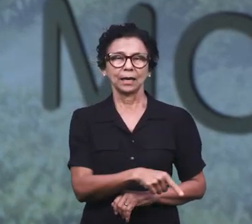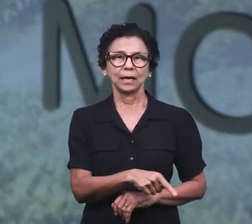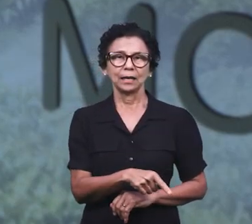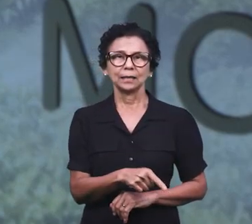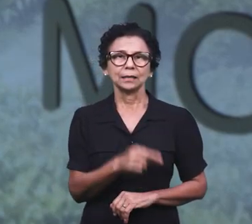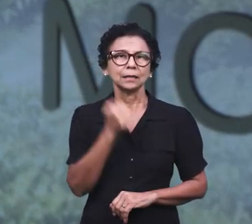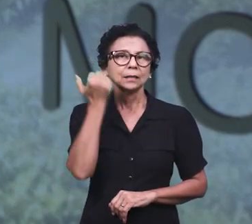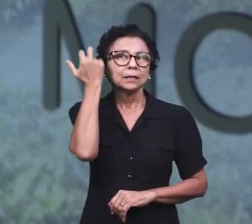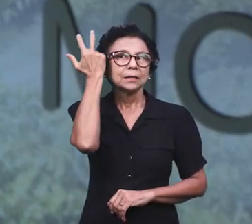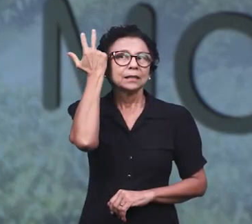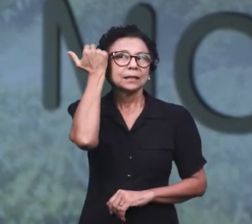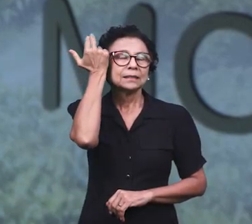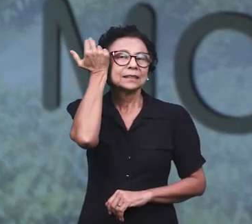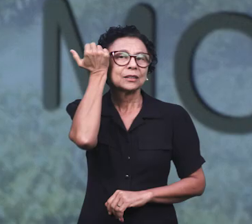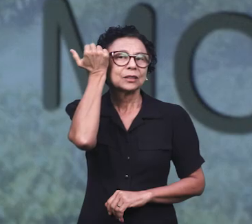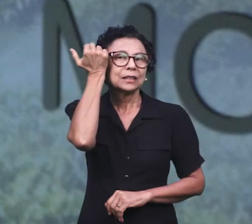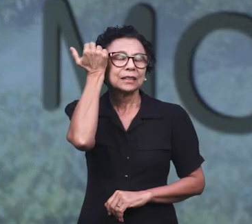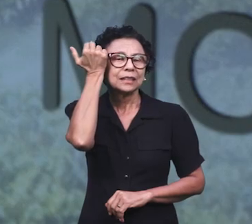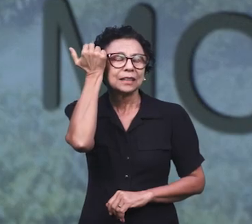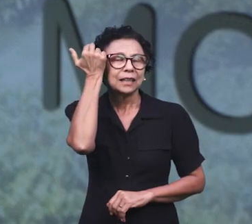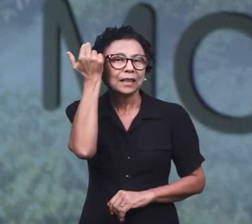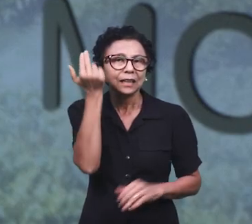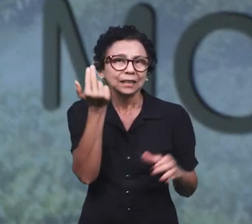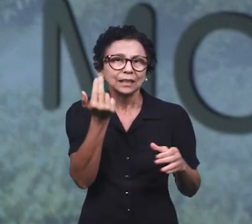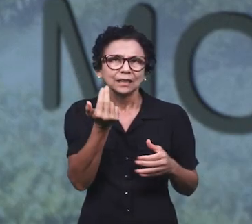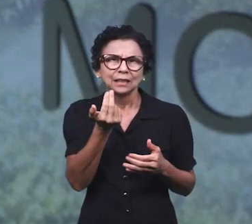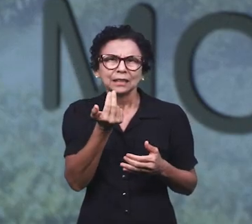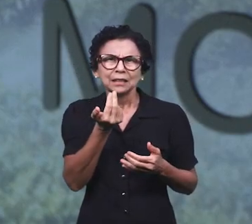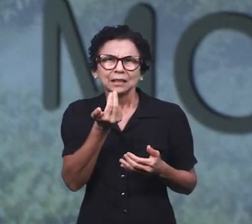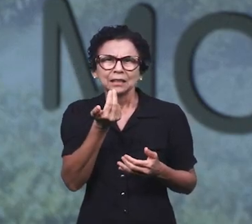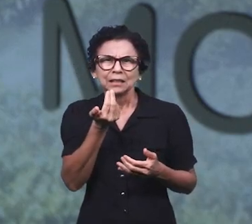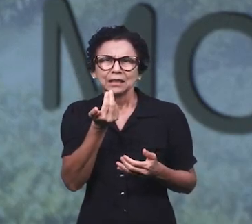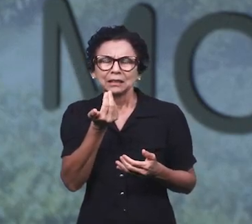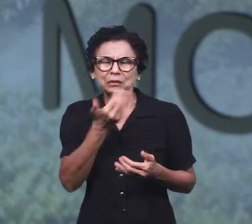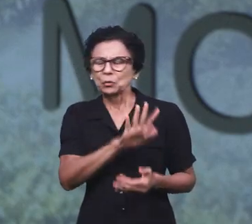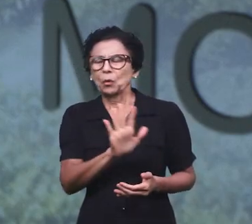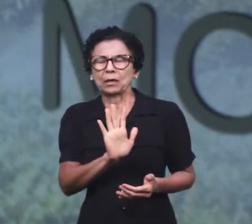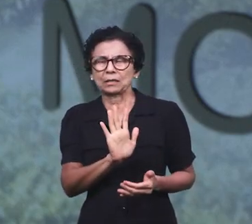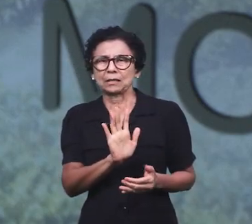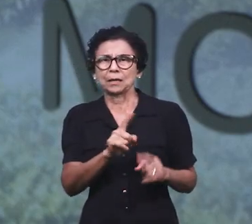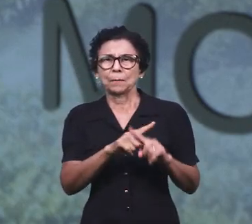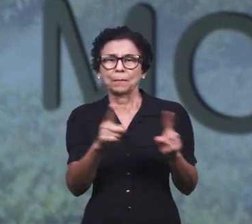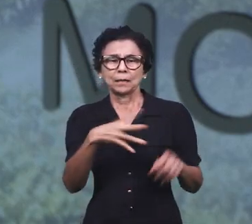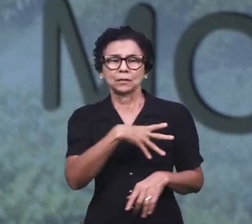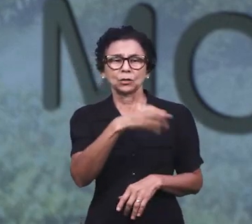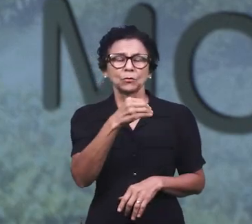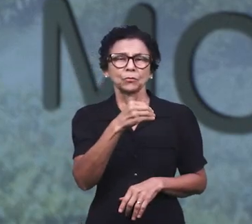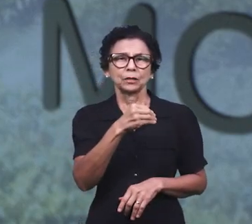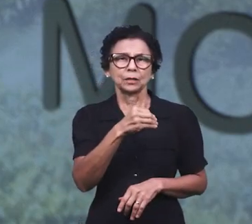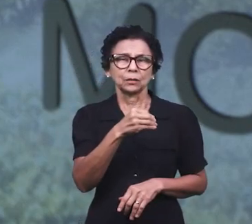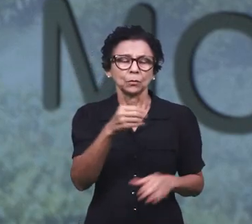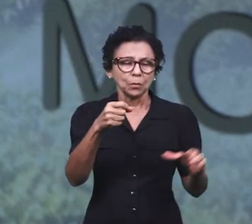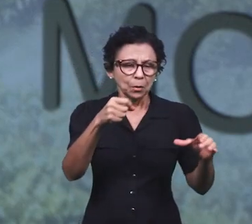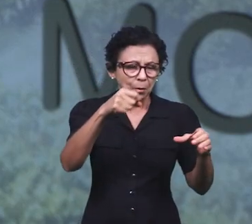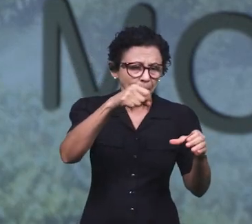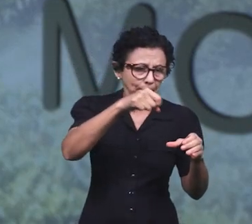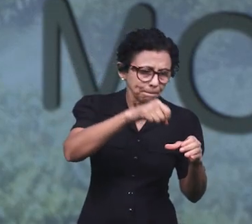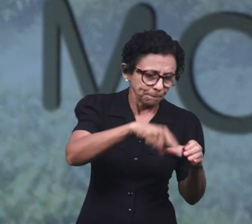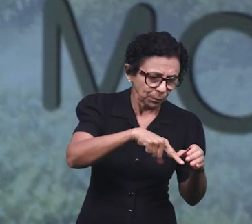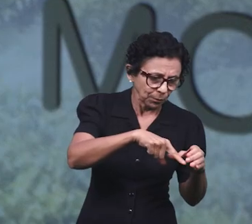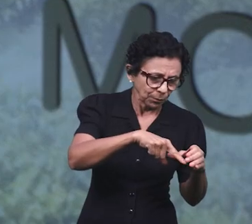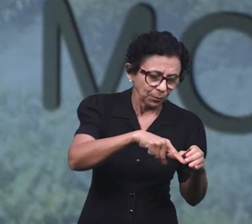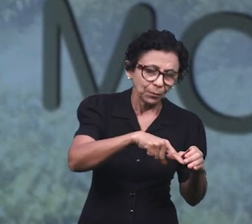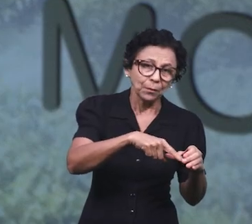não come cenoura, mas ele plantou, eu que plantei, ele vai consumir aquela cenoura, porque